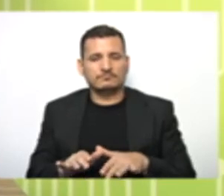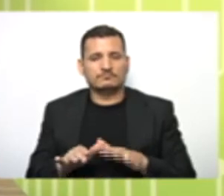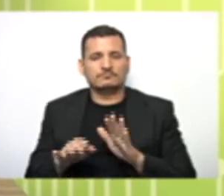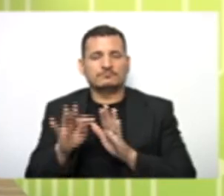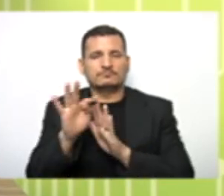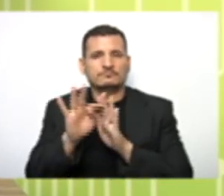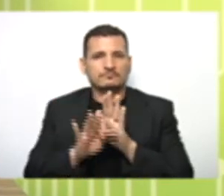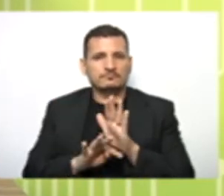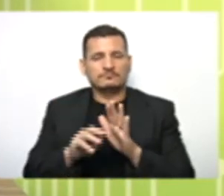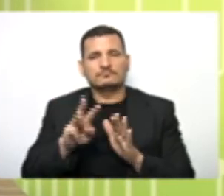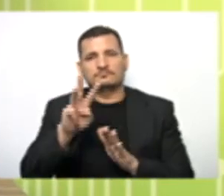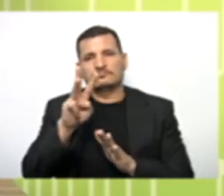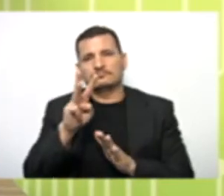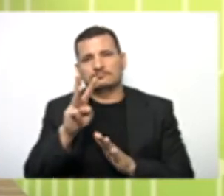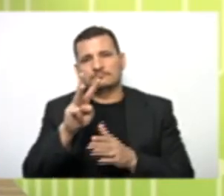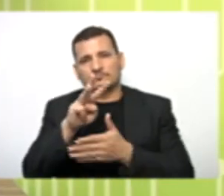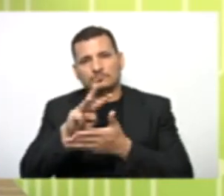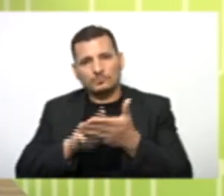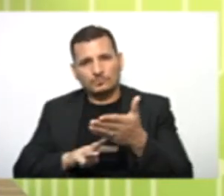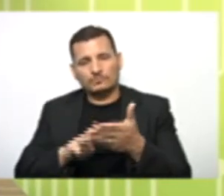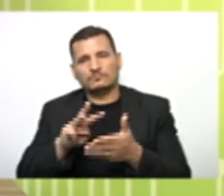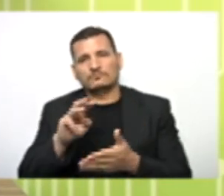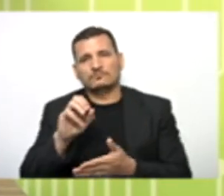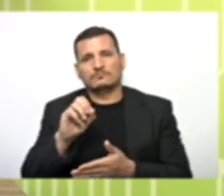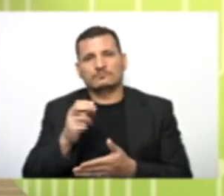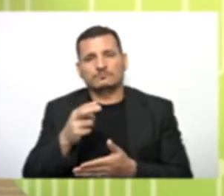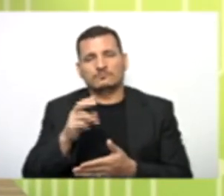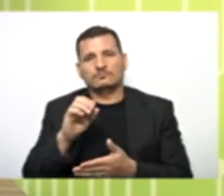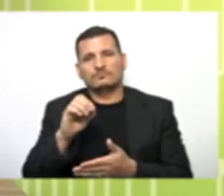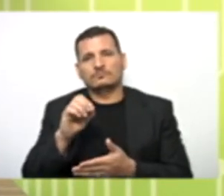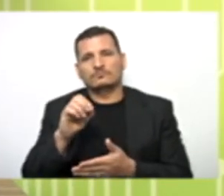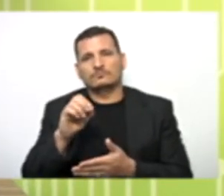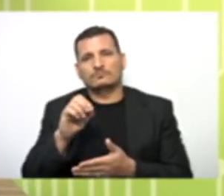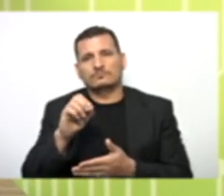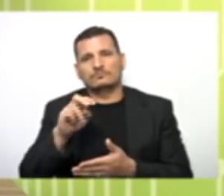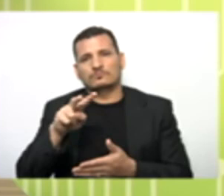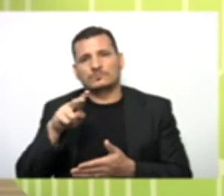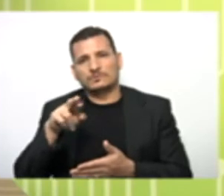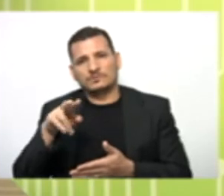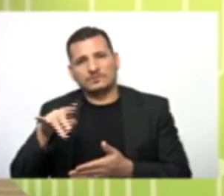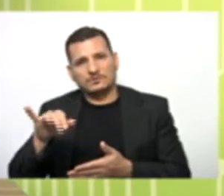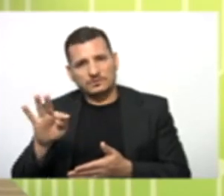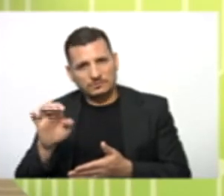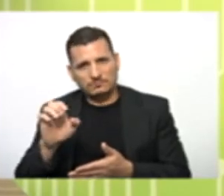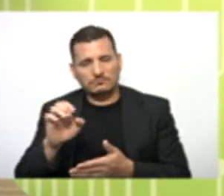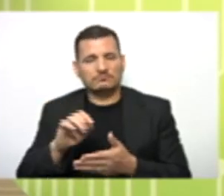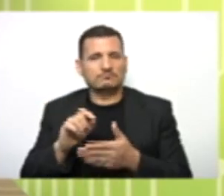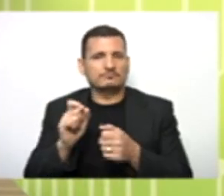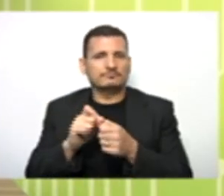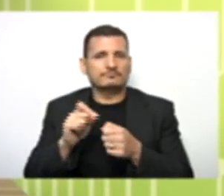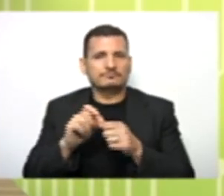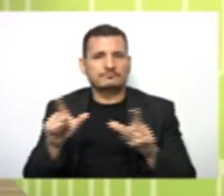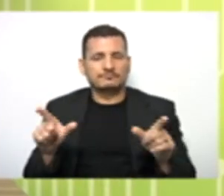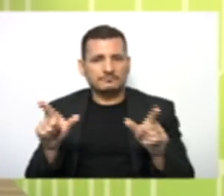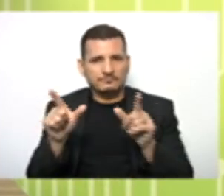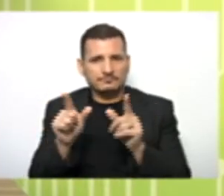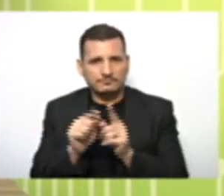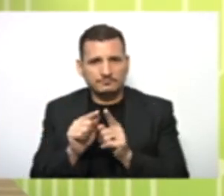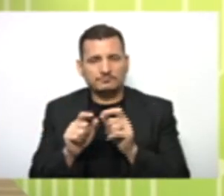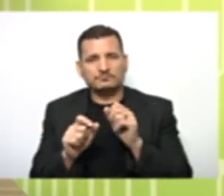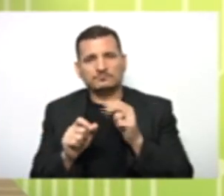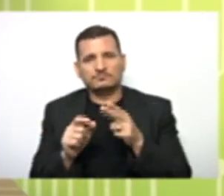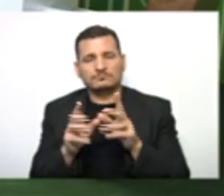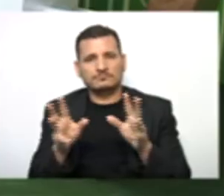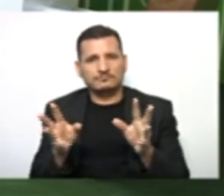Um Word ou um Writer, que fosse feito um resumo, né? Se eu não me engano, uma resenha.